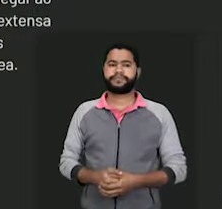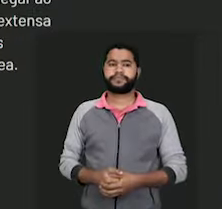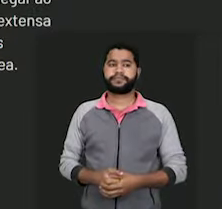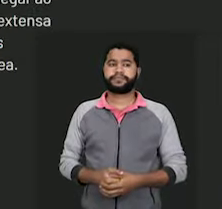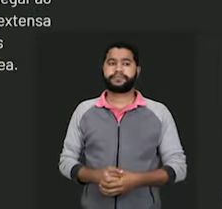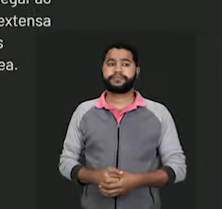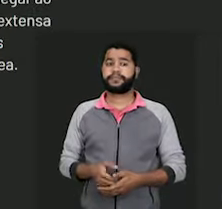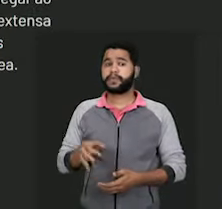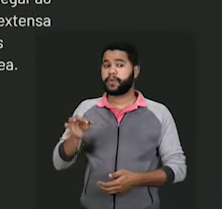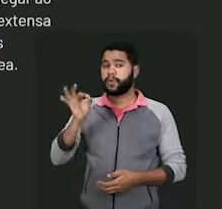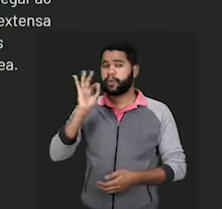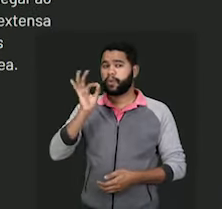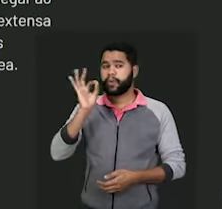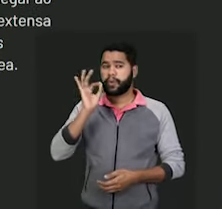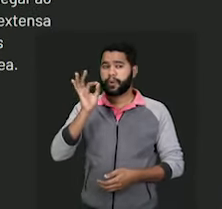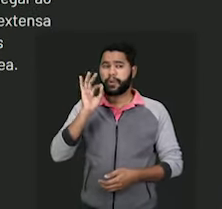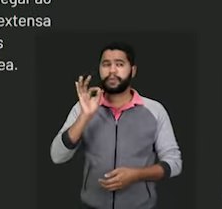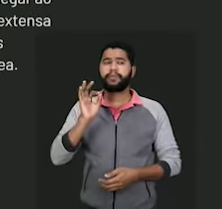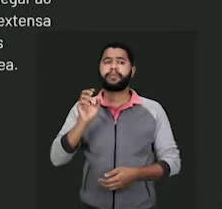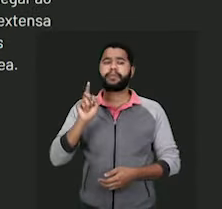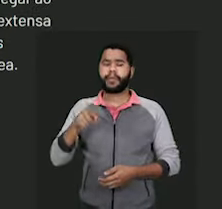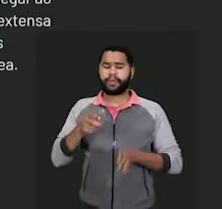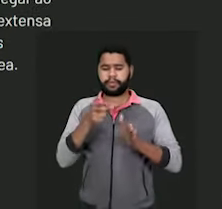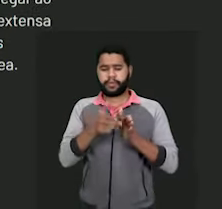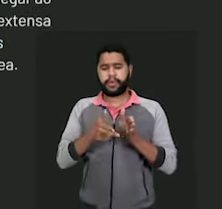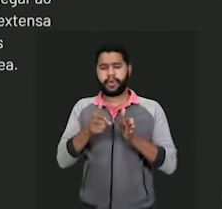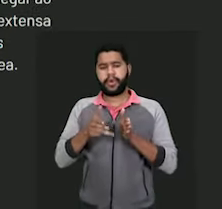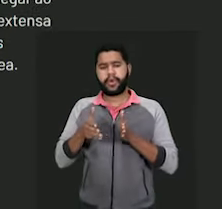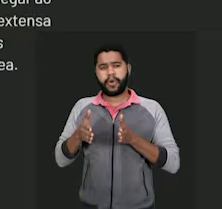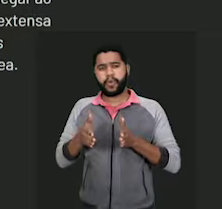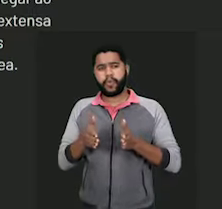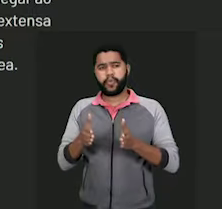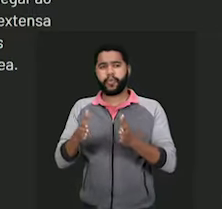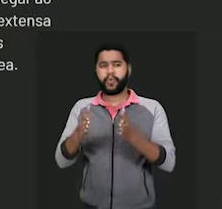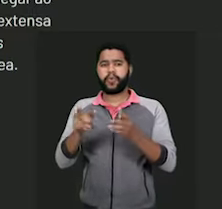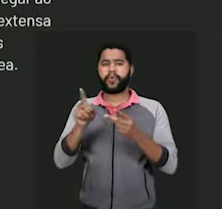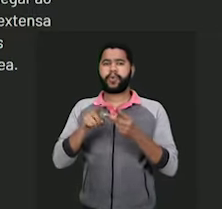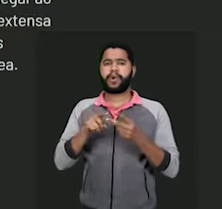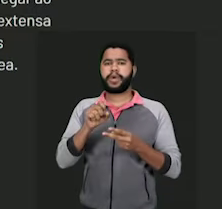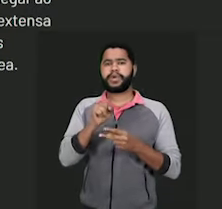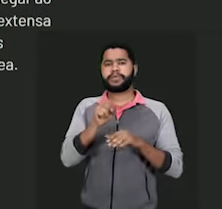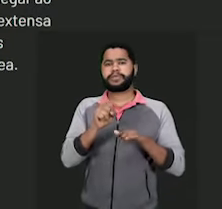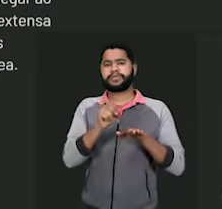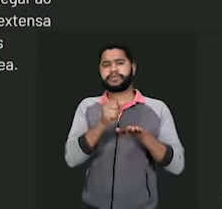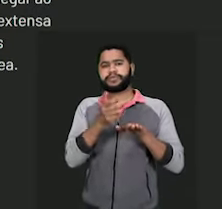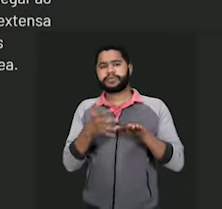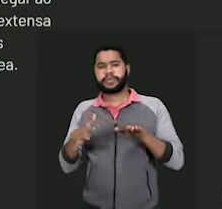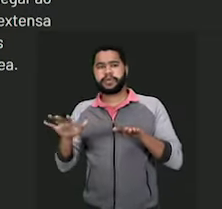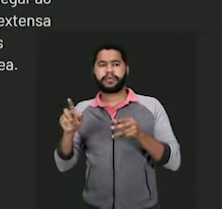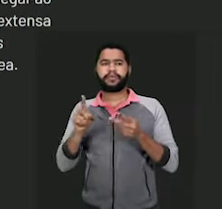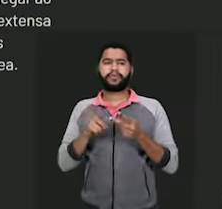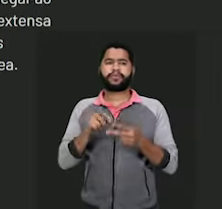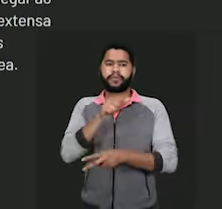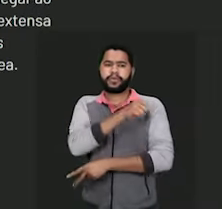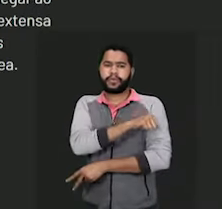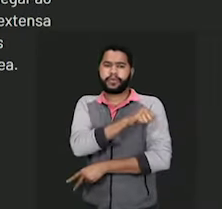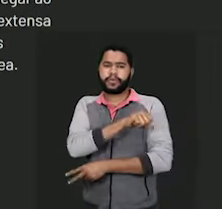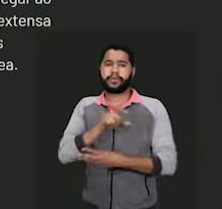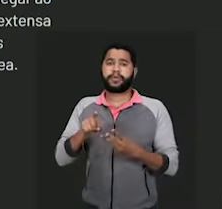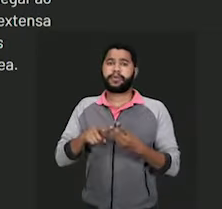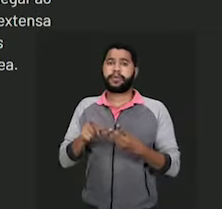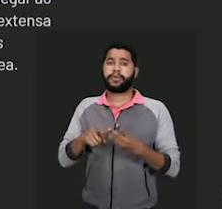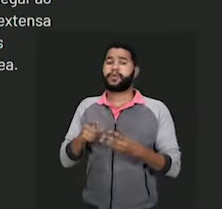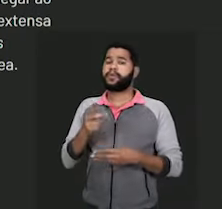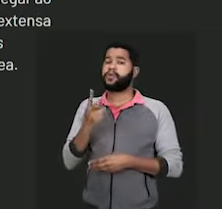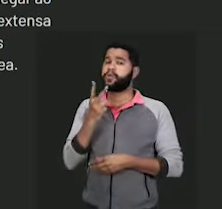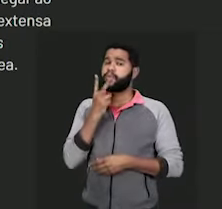e o café segue de trem para os portos de Santos Rio de Janeiro e Vitória em alguns